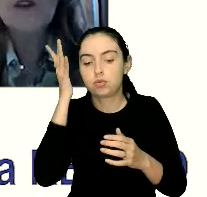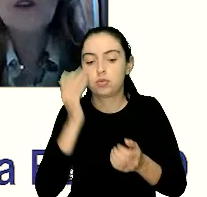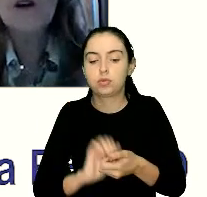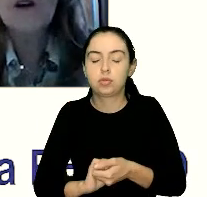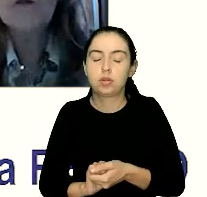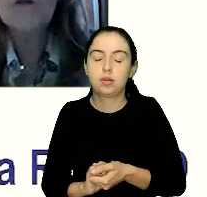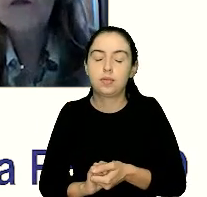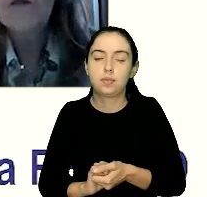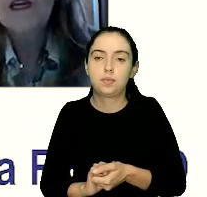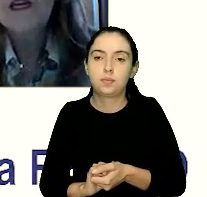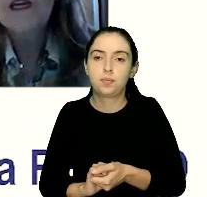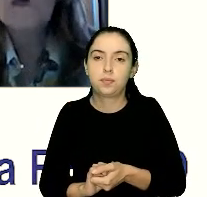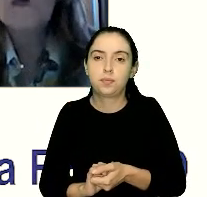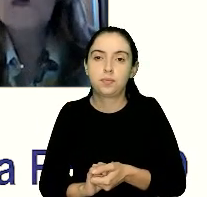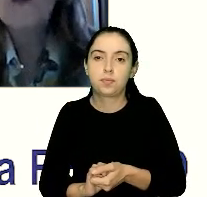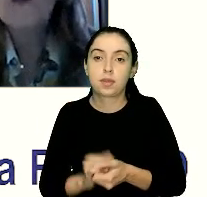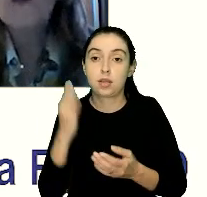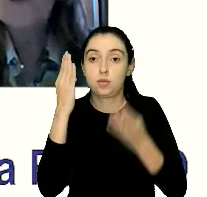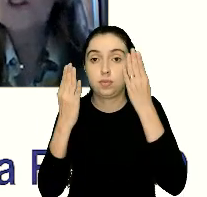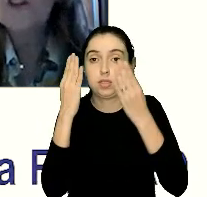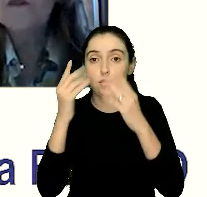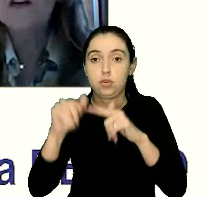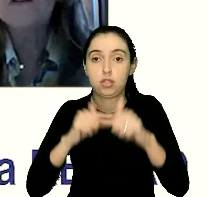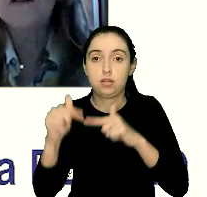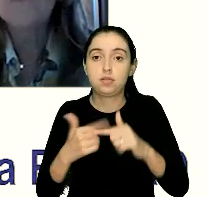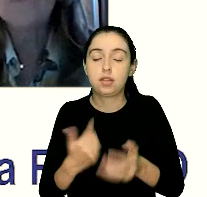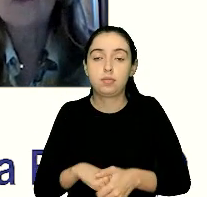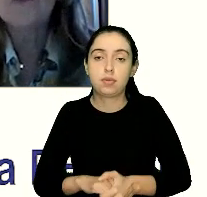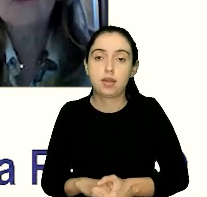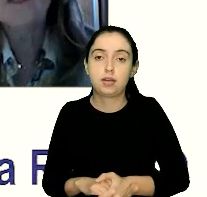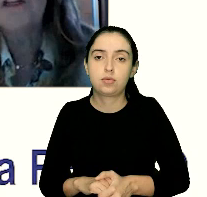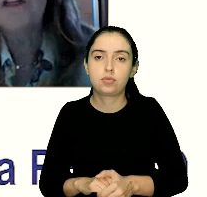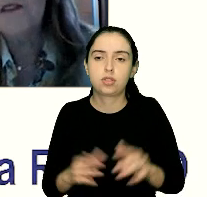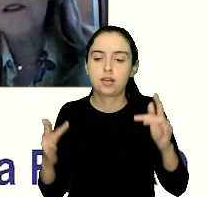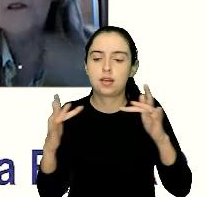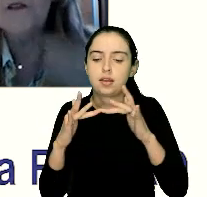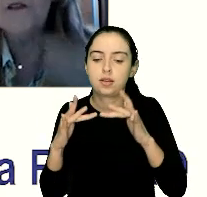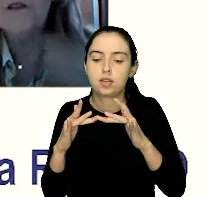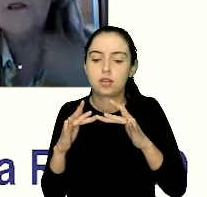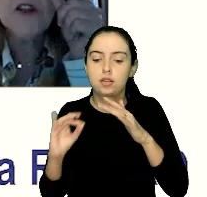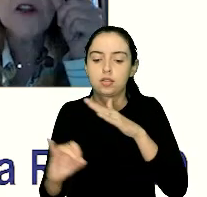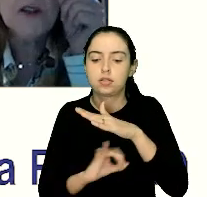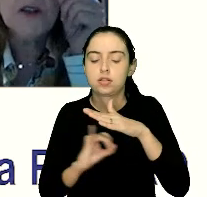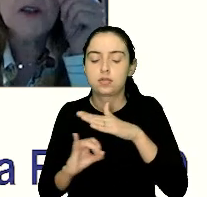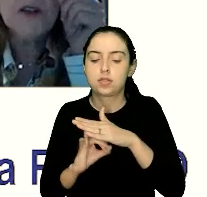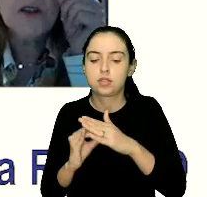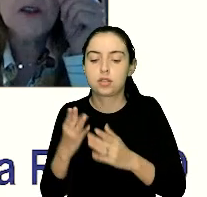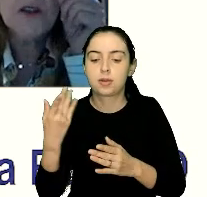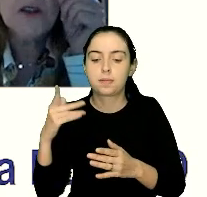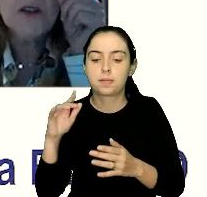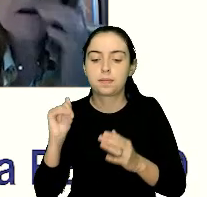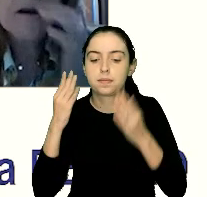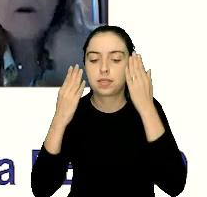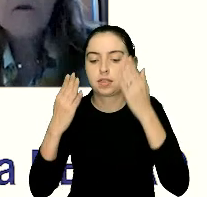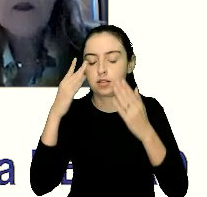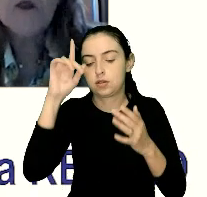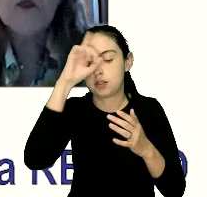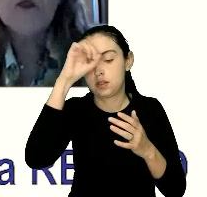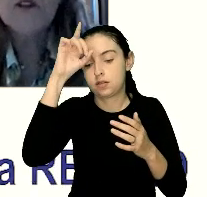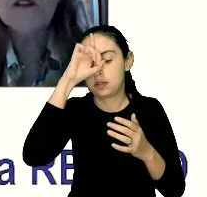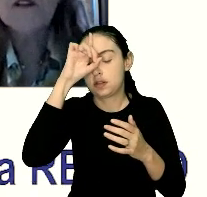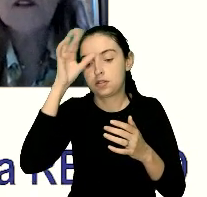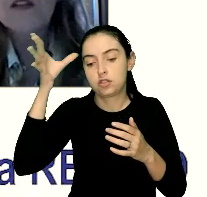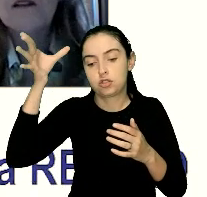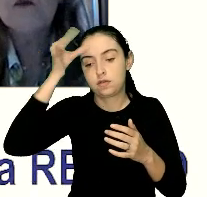Psicologia do Trabalho, ligado ao Instituto de Psiquiatria do Hospital de Clínicas da Faculdade de Medicina da USP.